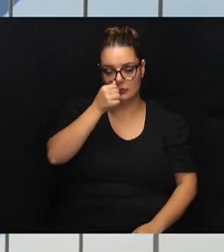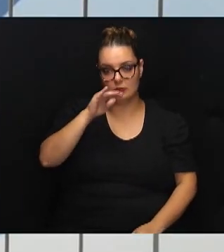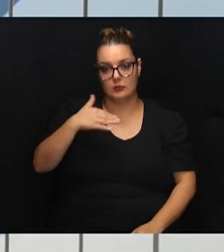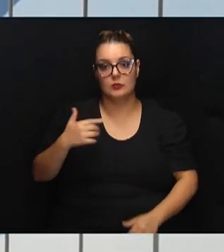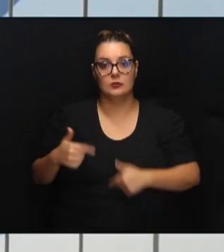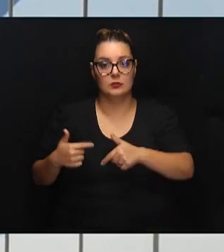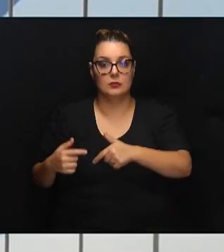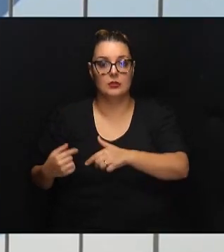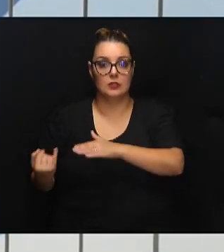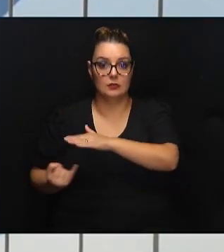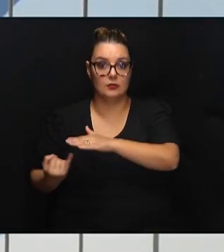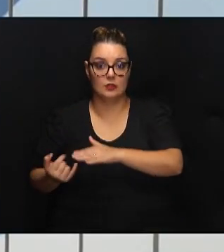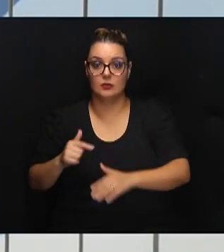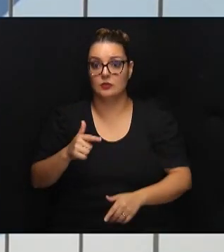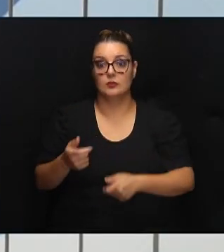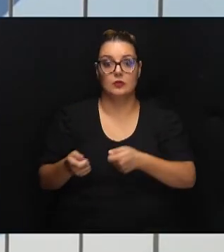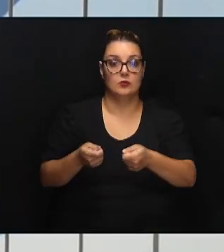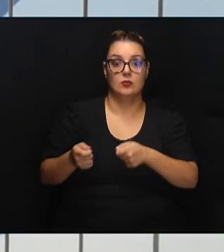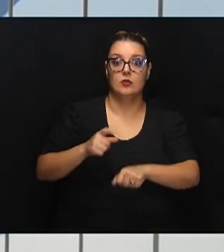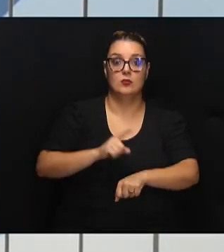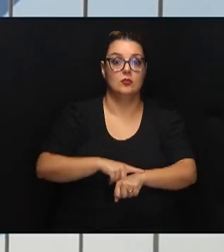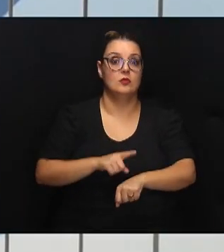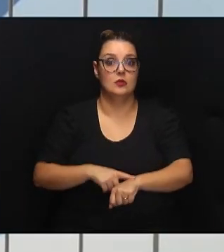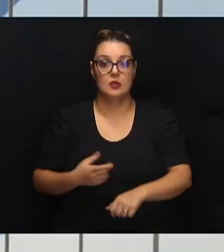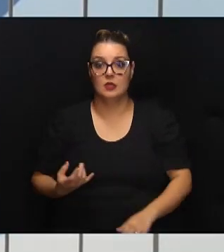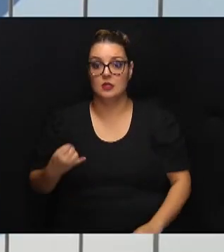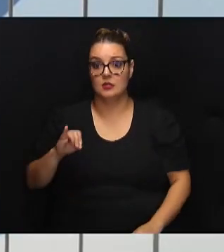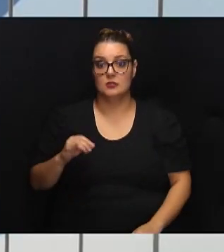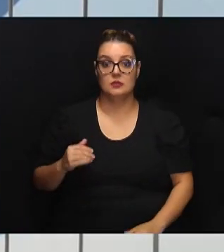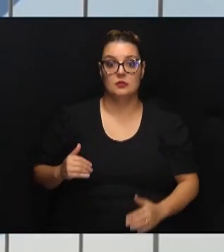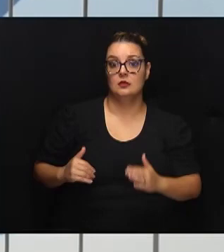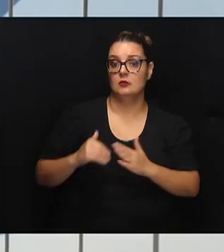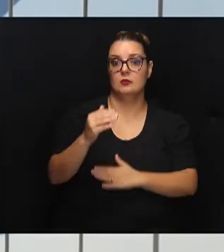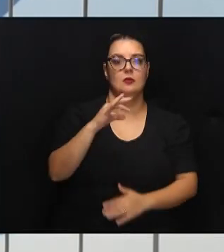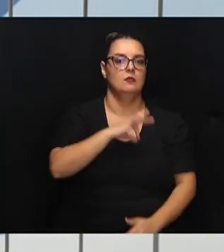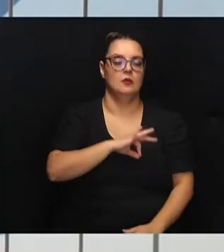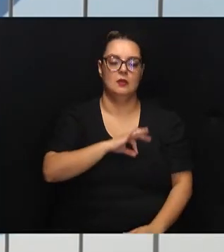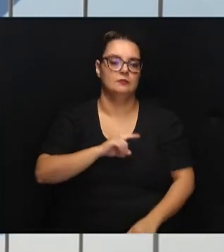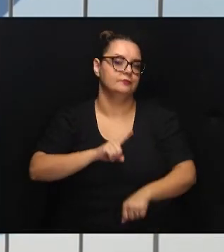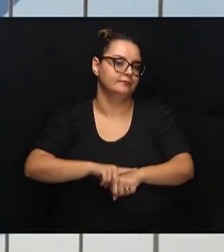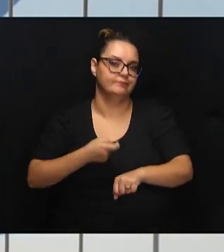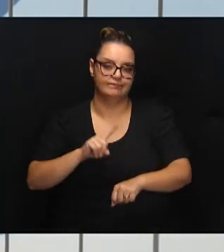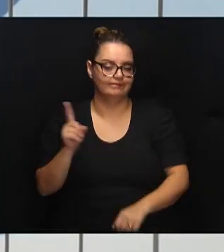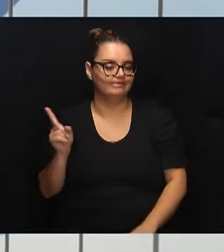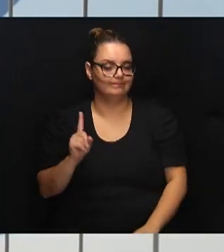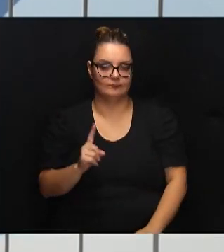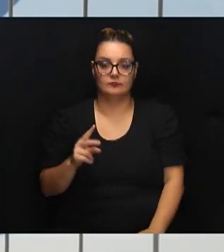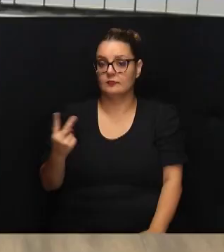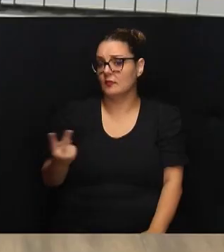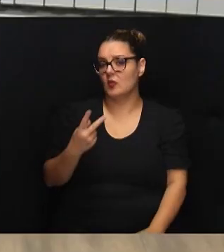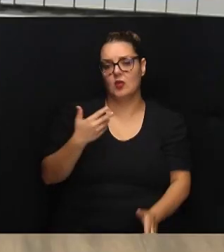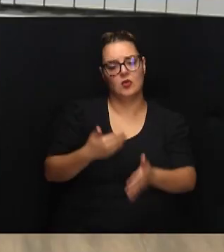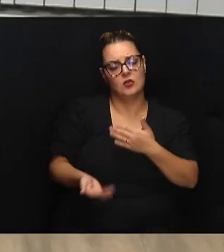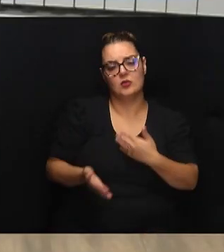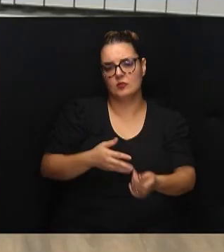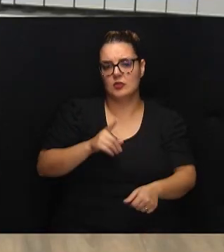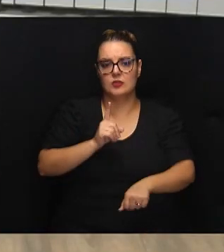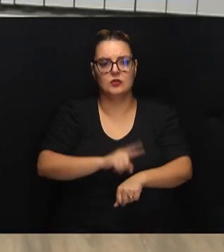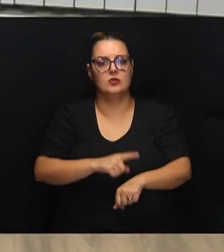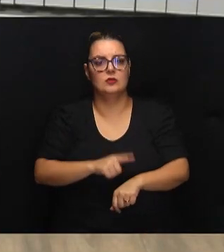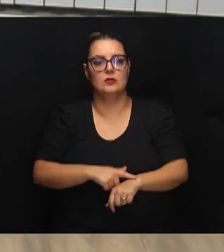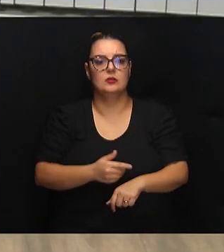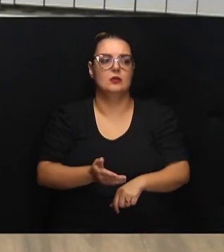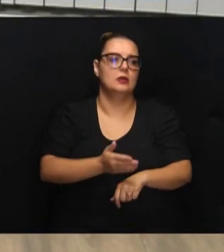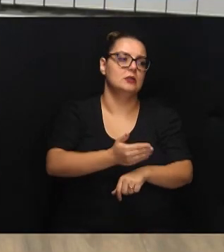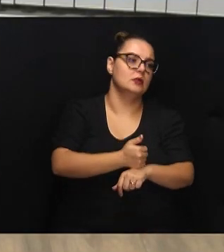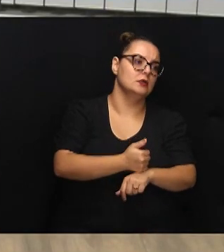informalidade, não tem ali alguém controlando o seu horário. Se você passar, você vai receber hora extra, não. É aquele valor independente do horário que você